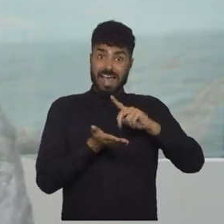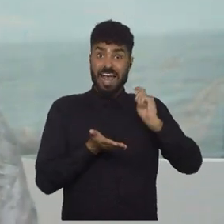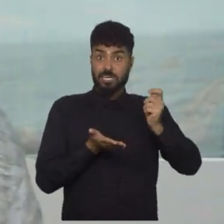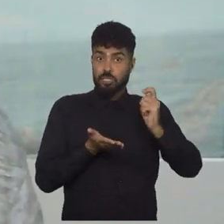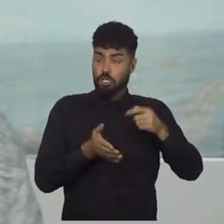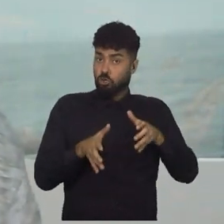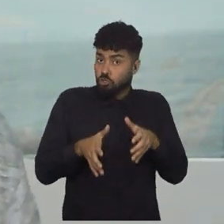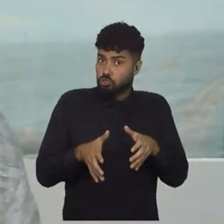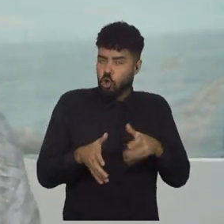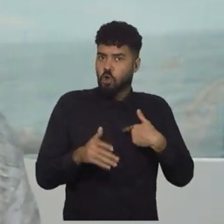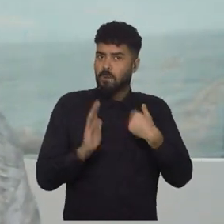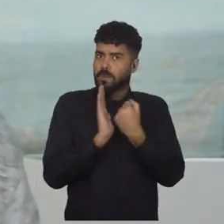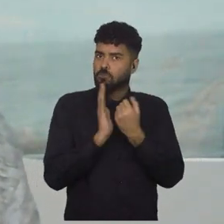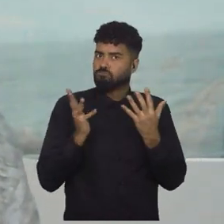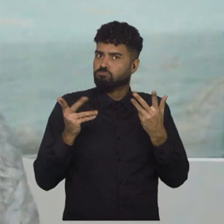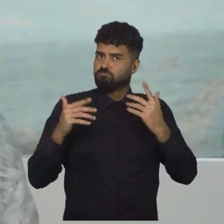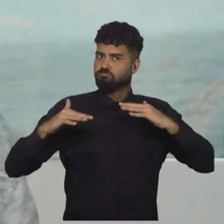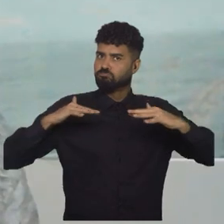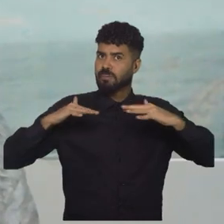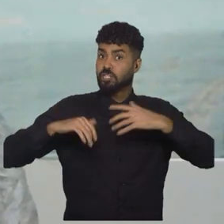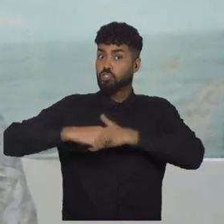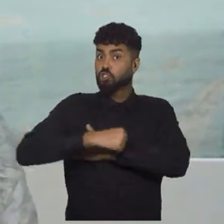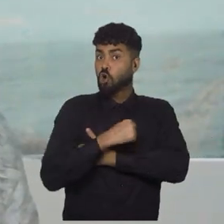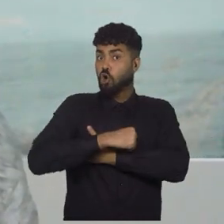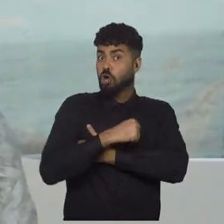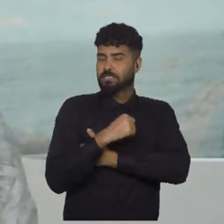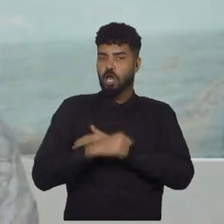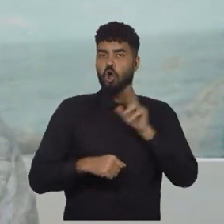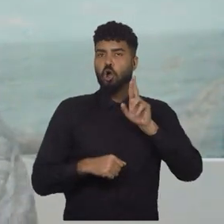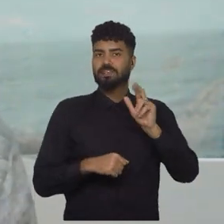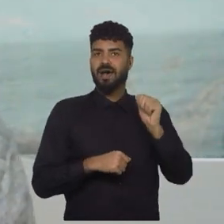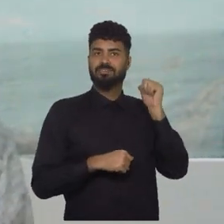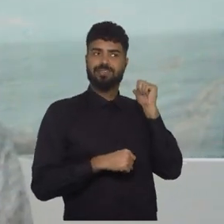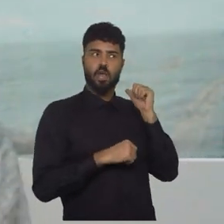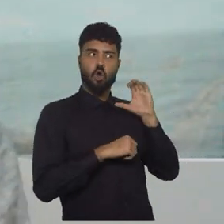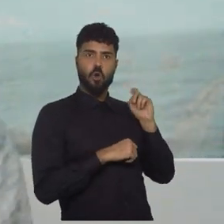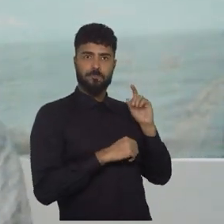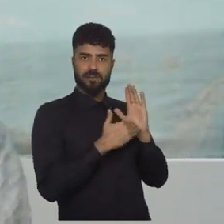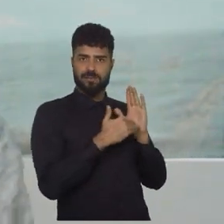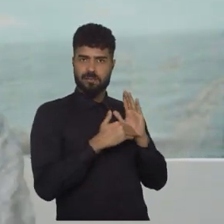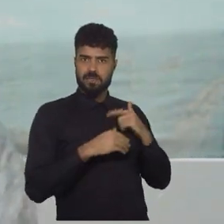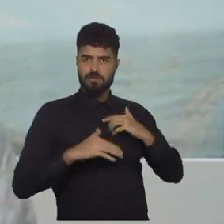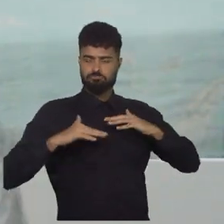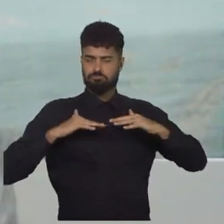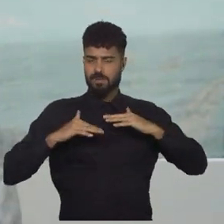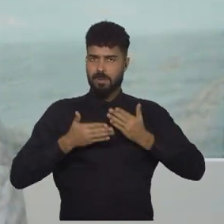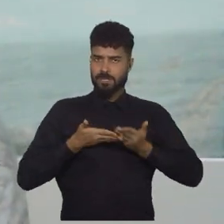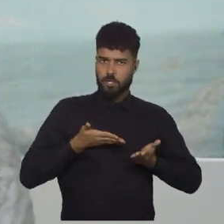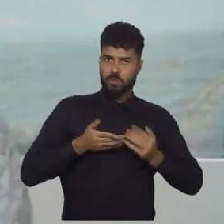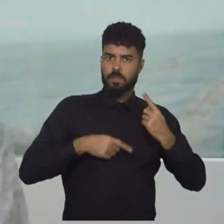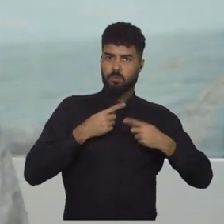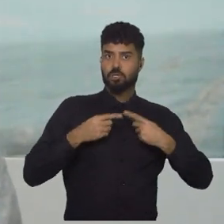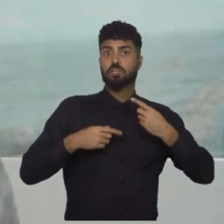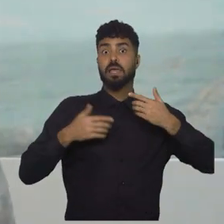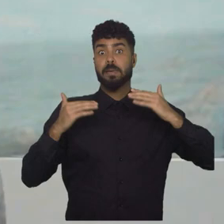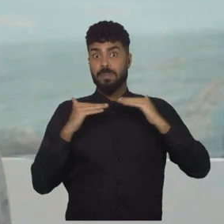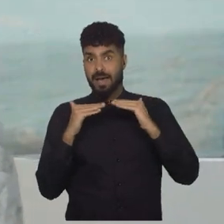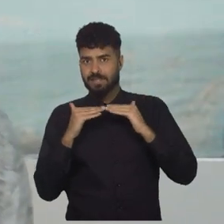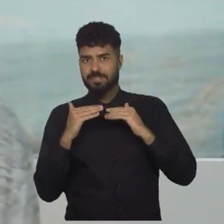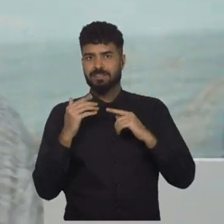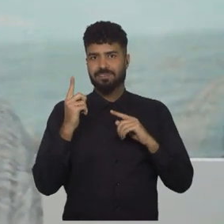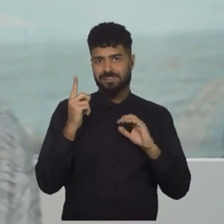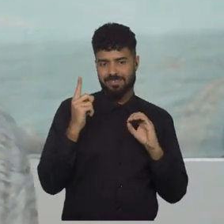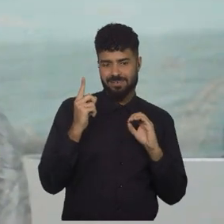jogo memorável contra a Escócia na última rodada da Copa passada, né? Saiu perdendo, depois conseguiu empate, mas não conseguiu se